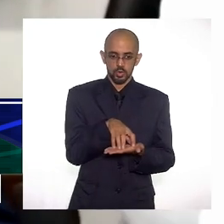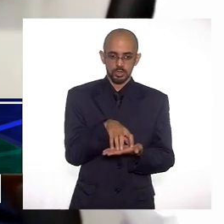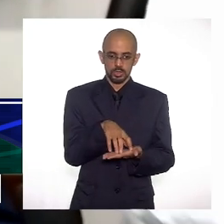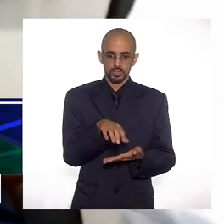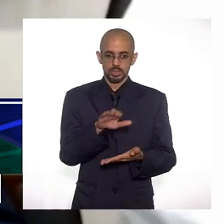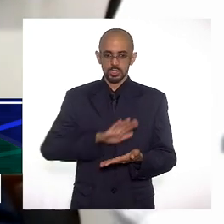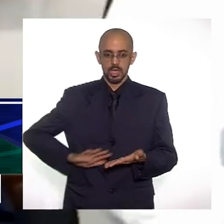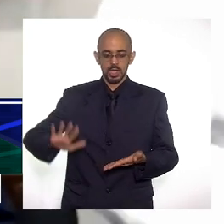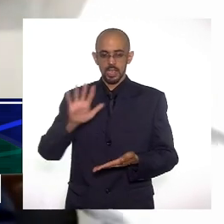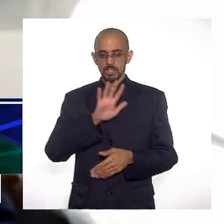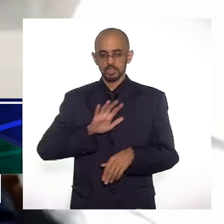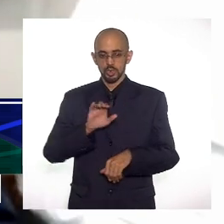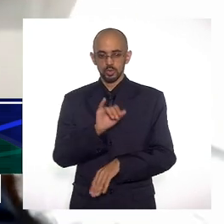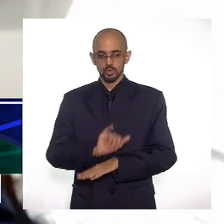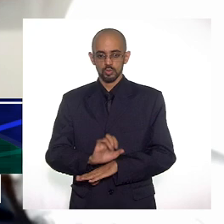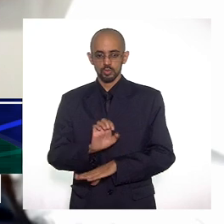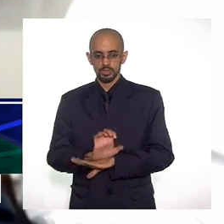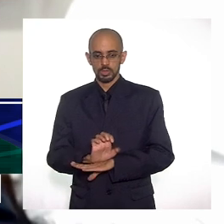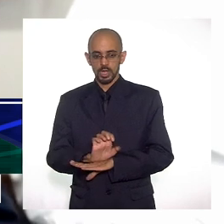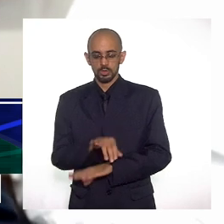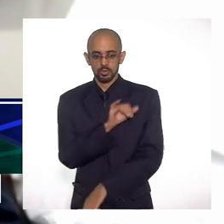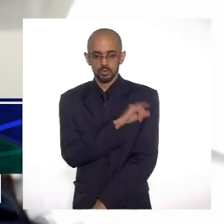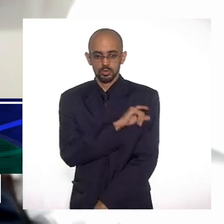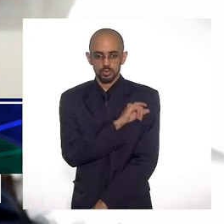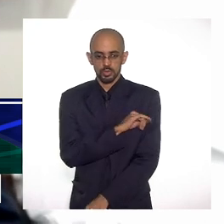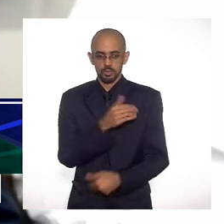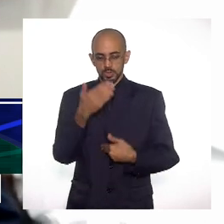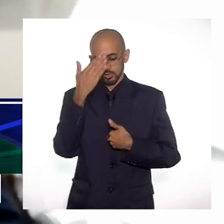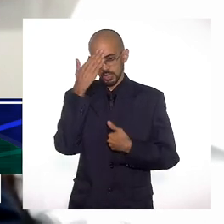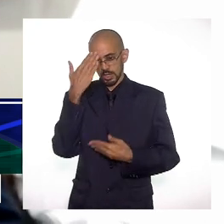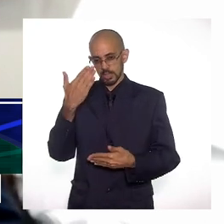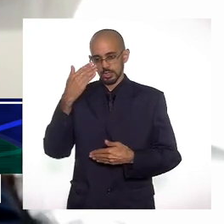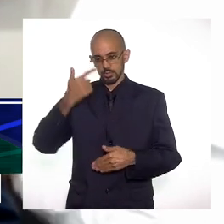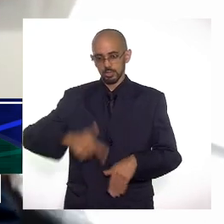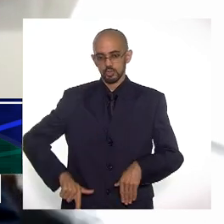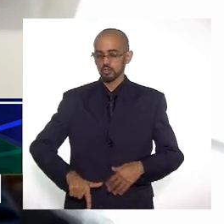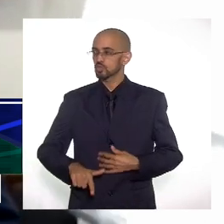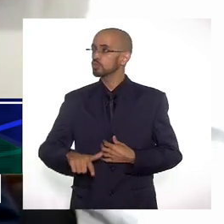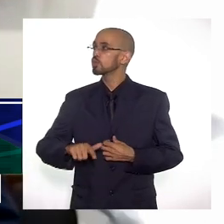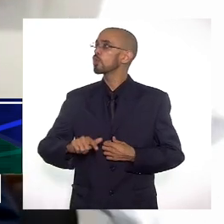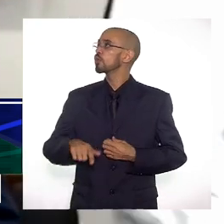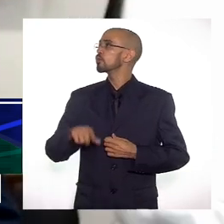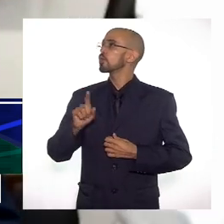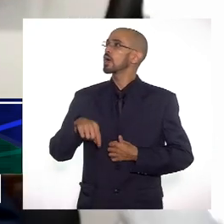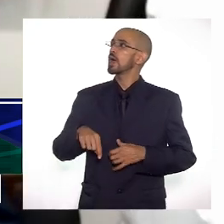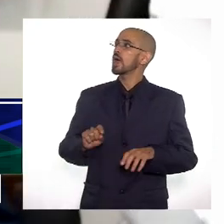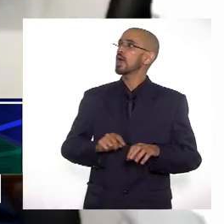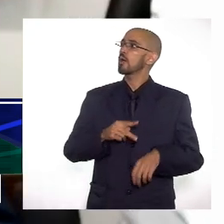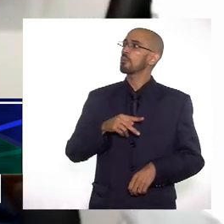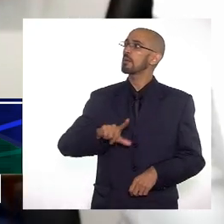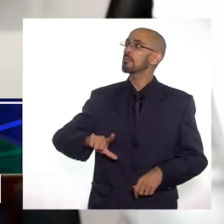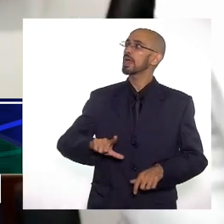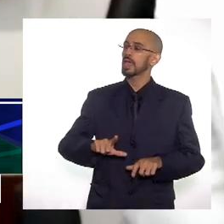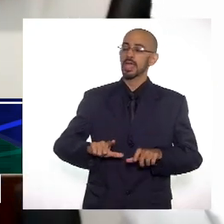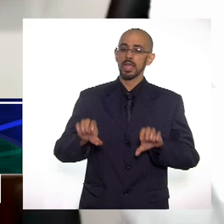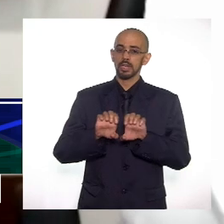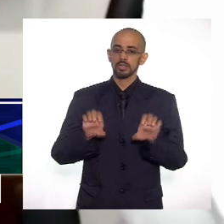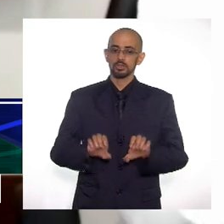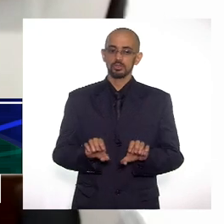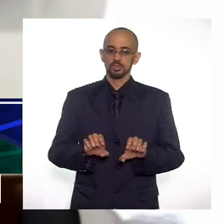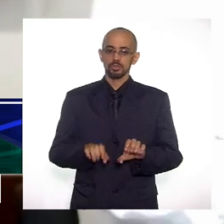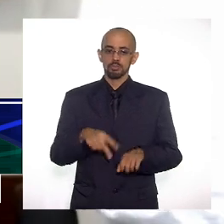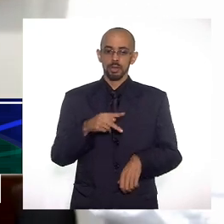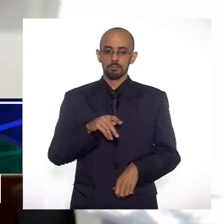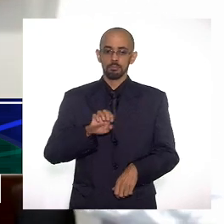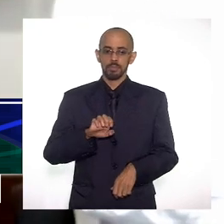Estado. Então, fica aqui meus agradecimentos. De novo, é um projeto estruturante, a PEC. A PEC é muito